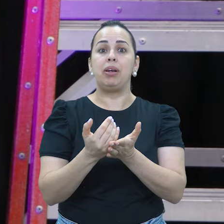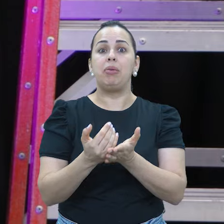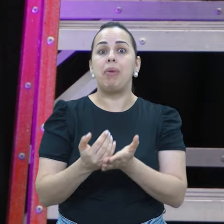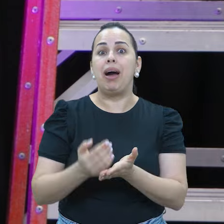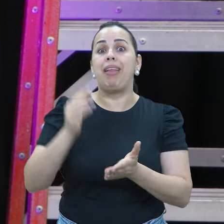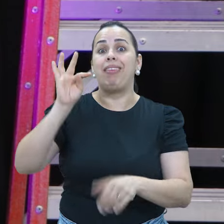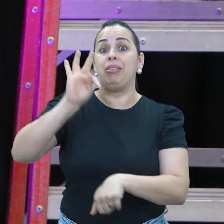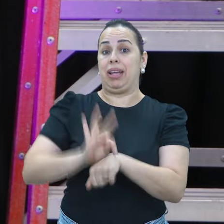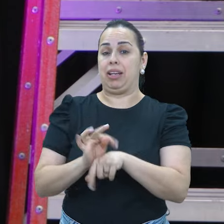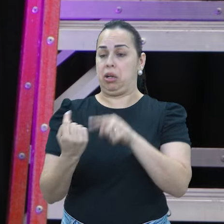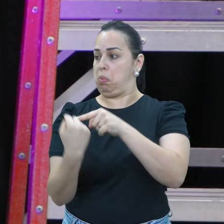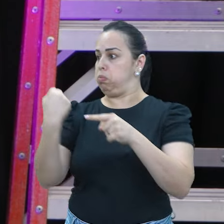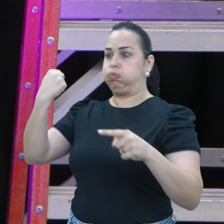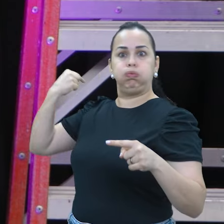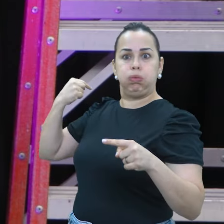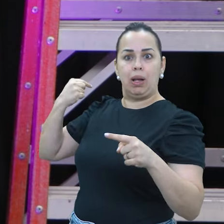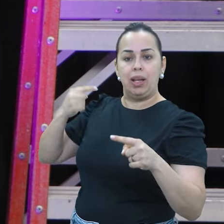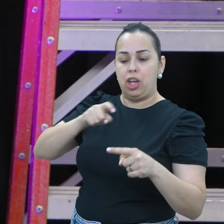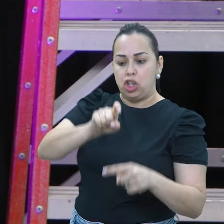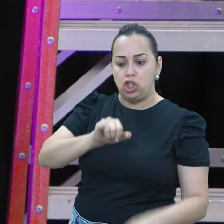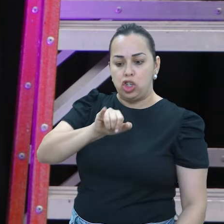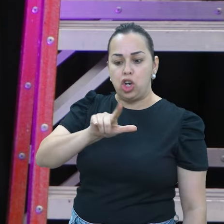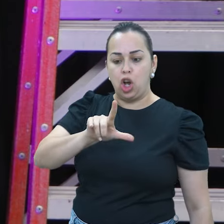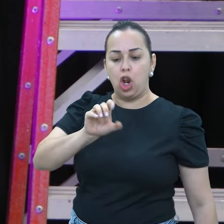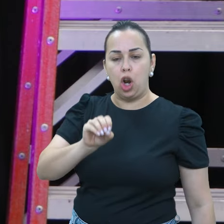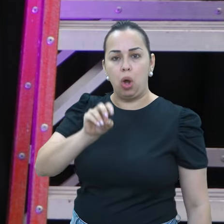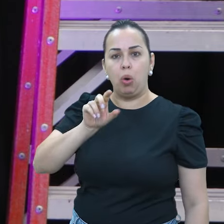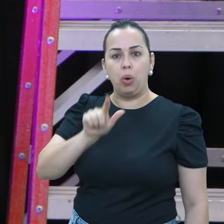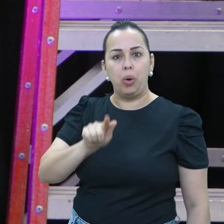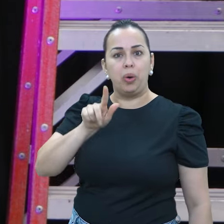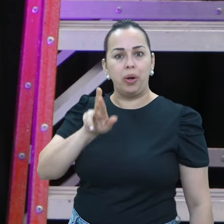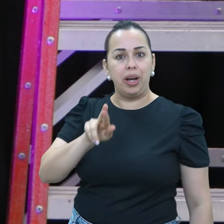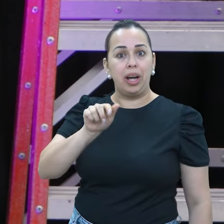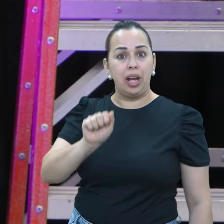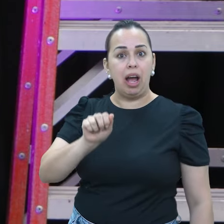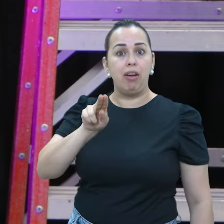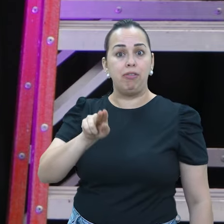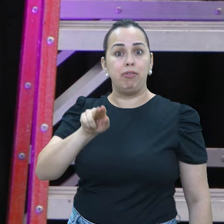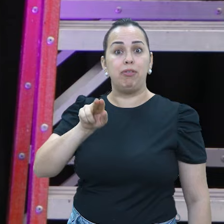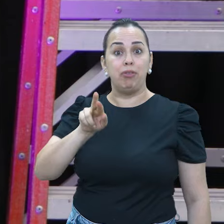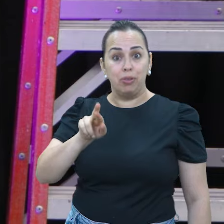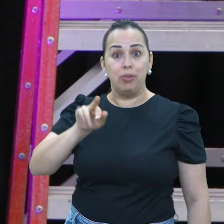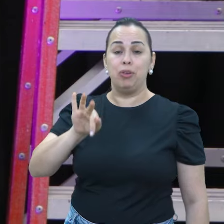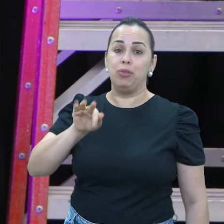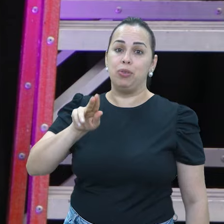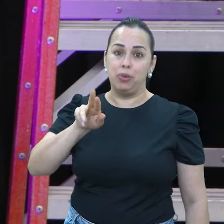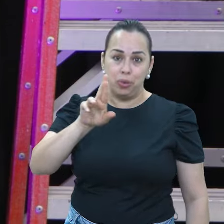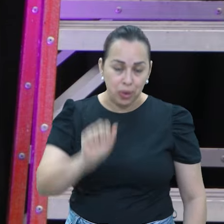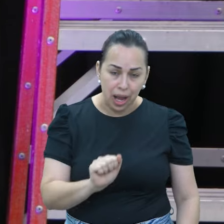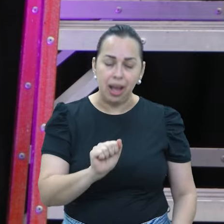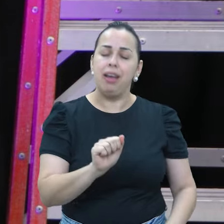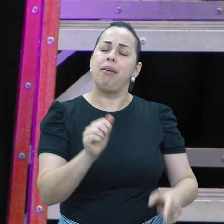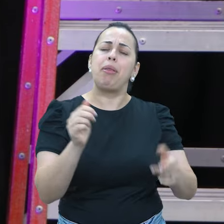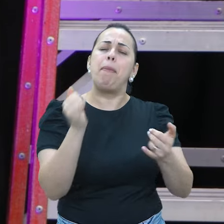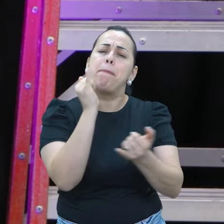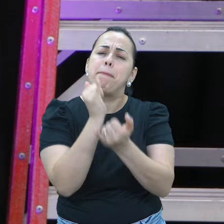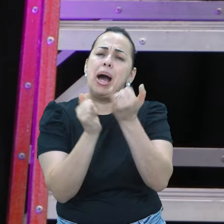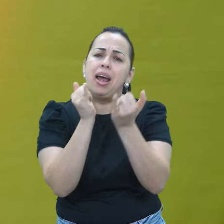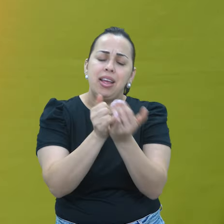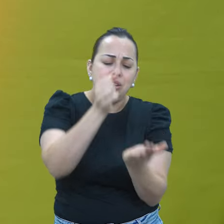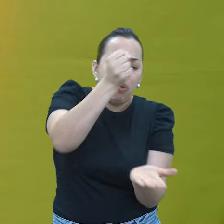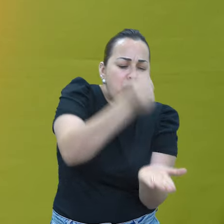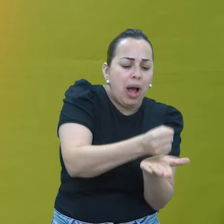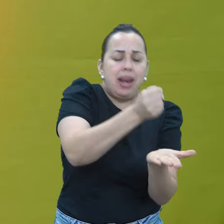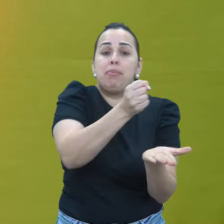a xilogravura, que é a impressão de gravuras utilizando uma madeira como matriz, um processo bem parecido com o